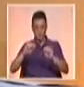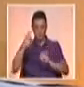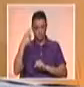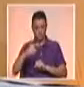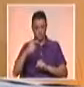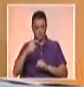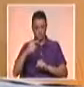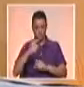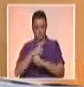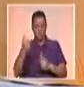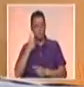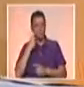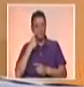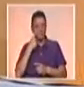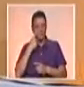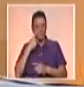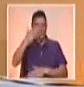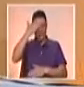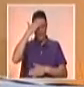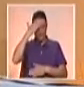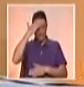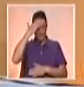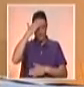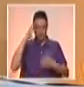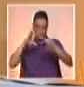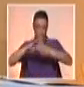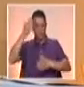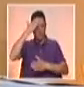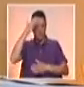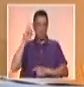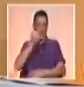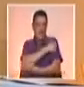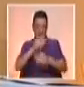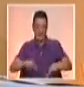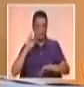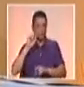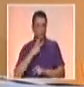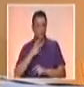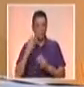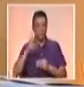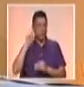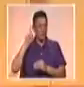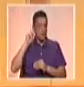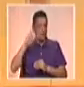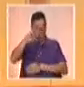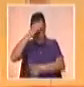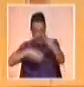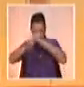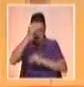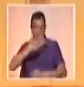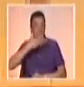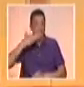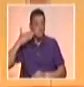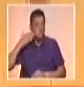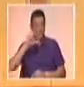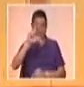na assimilação de conhecimentos, na capacidade cognitiva de uma criança surda? Portanto, é extremamente importante a aprendizagem precoce